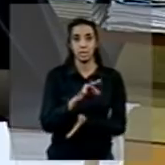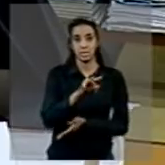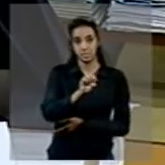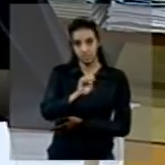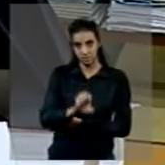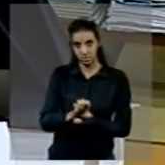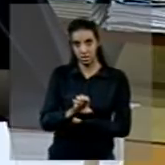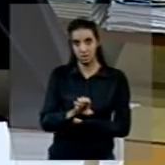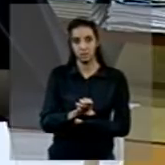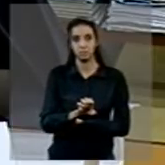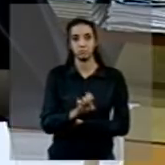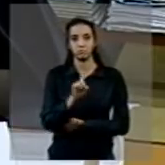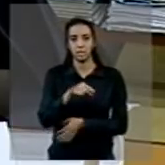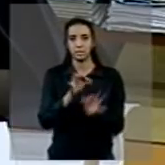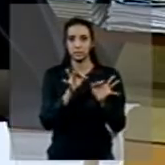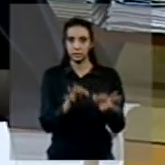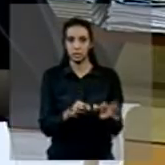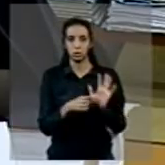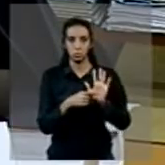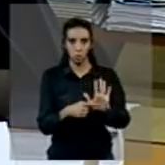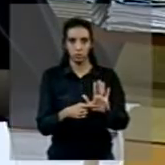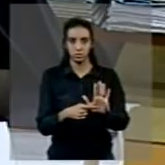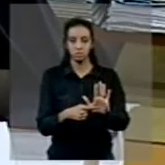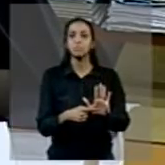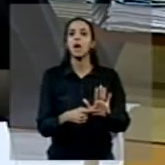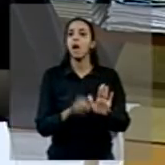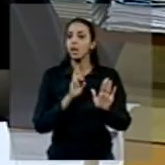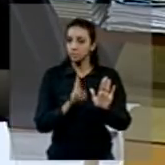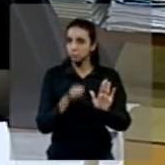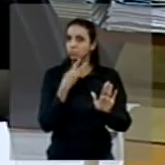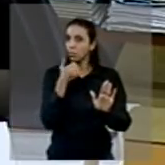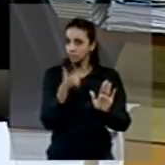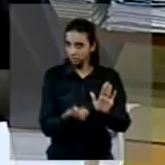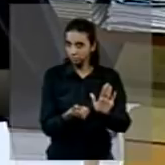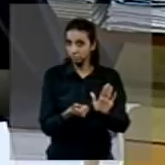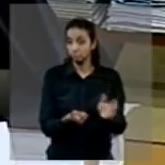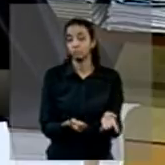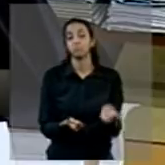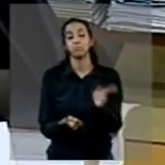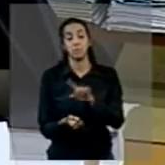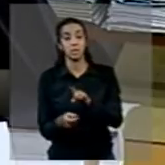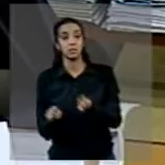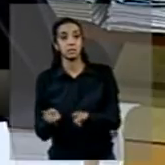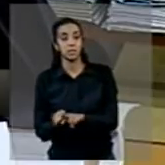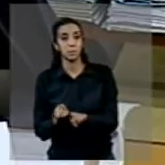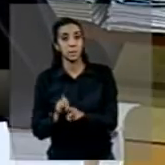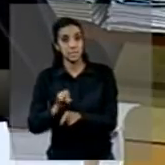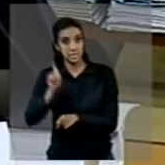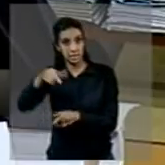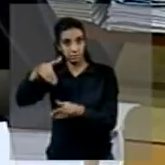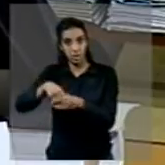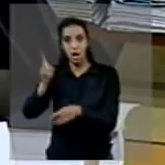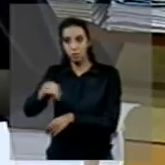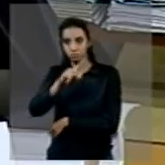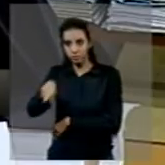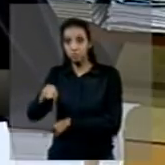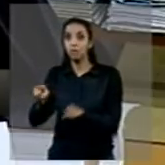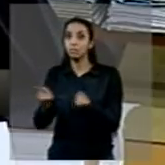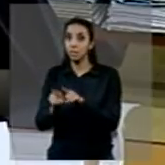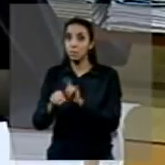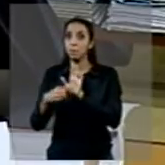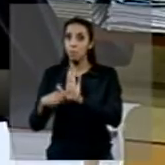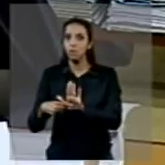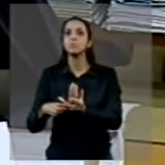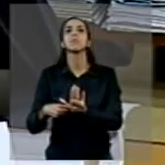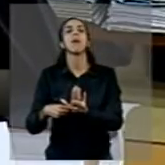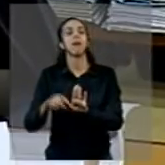são inequívocos em atestar o êxito da iniciativa, por outro, é claro que o cancelamento de títulos também se apresenta